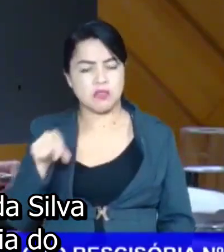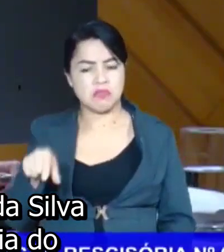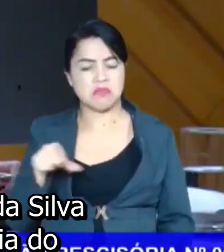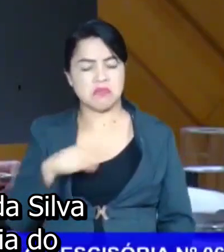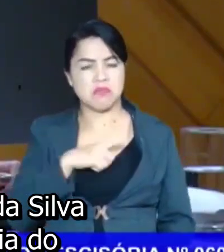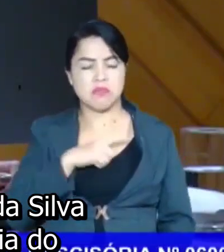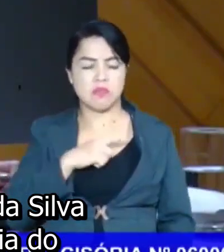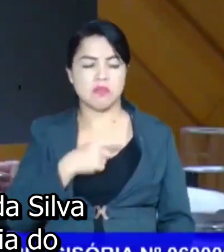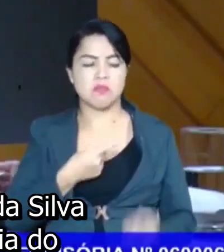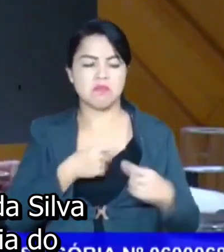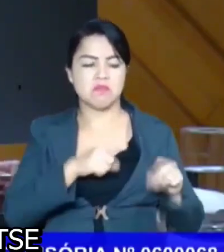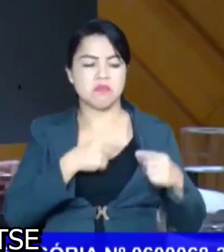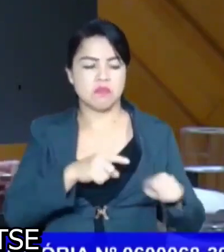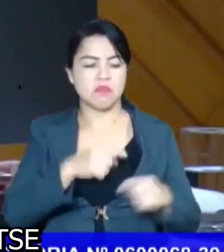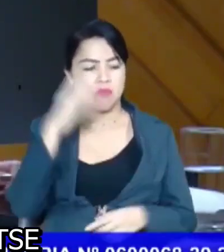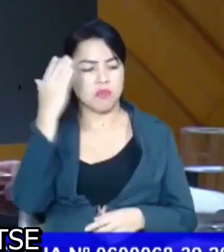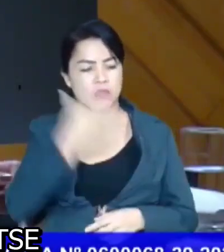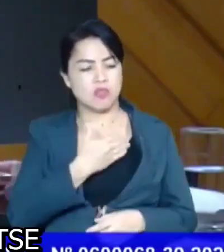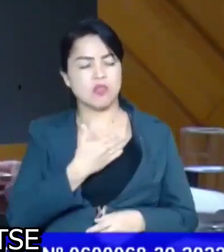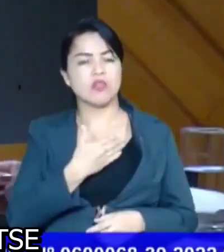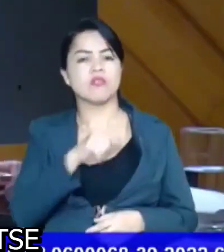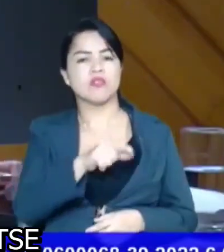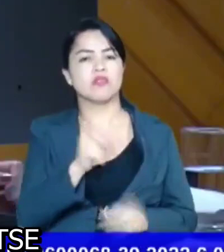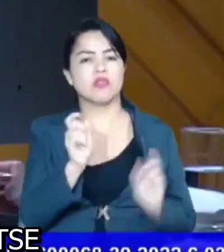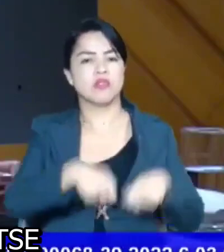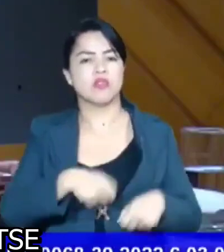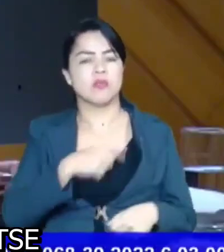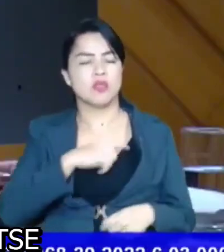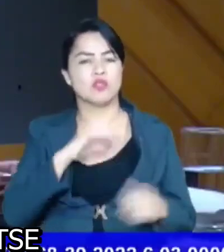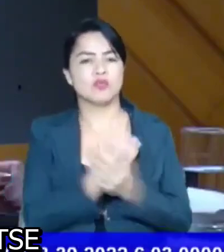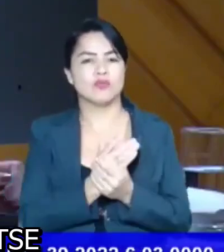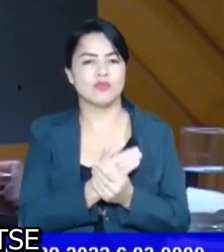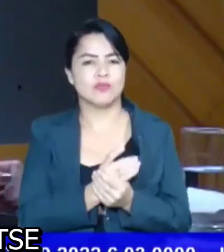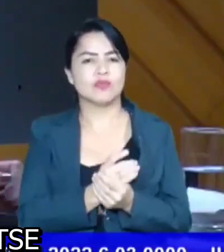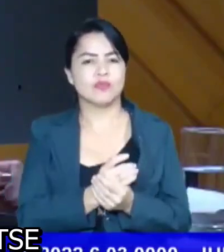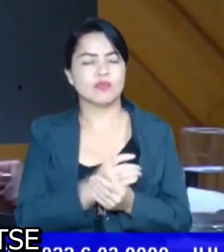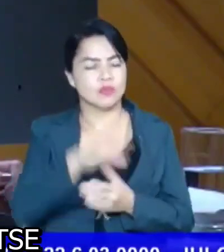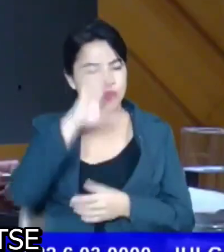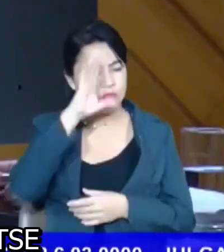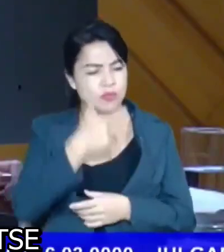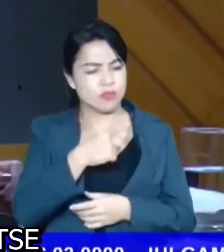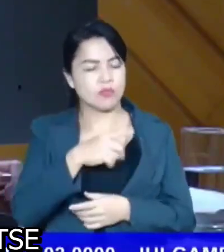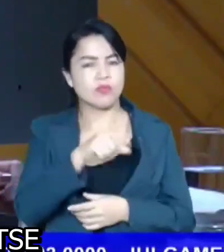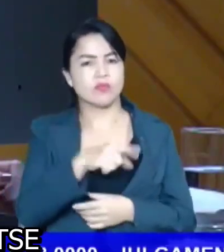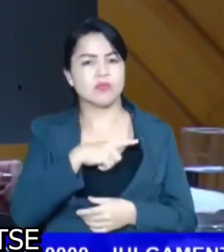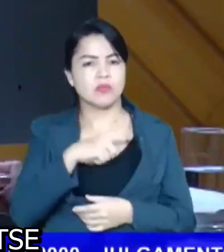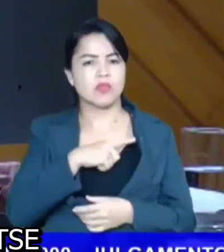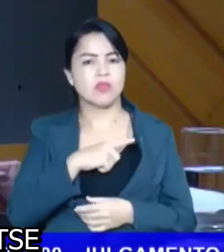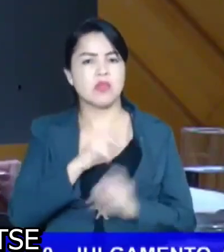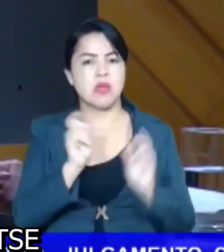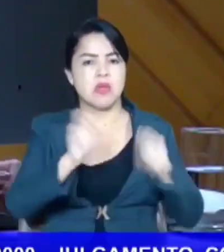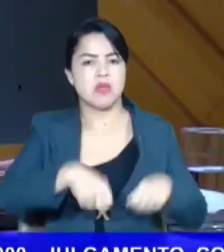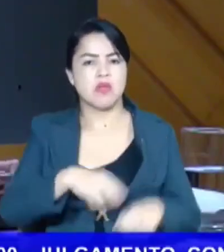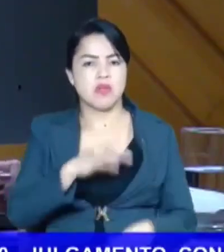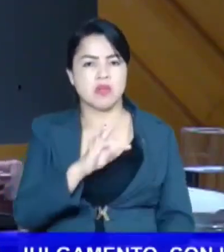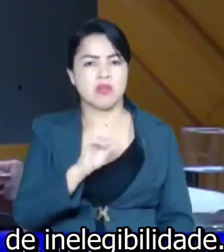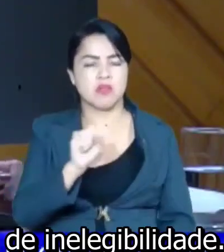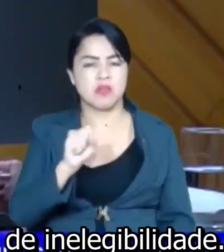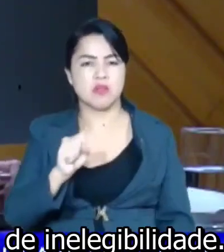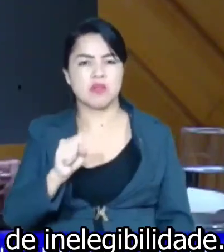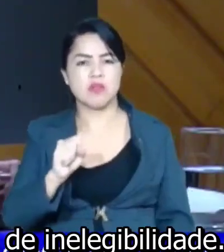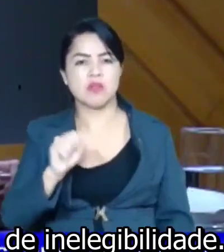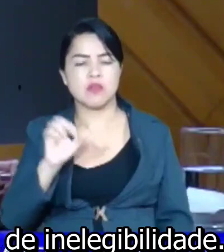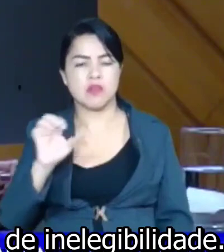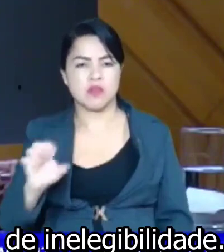e defendeu a competência do TRE para julgamento de ação rescisória. Argumentou que a competência exclusiva do TSE só